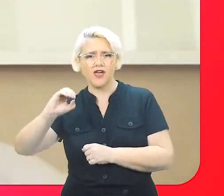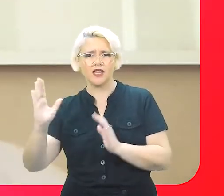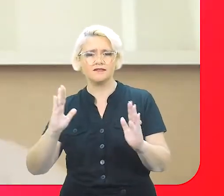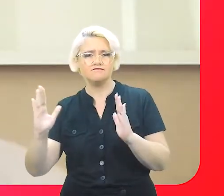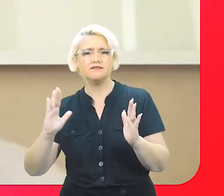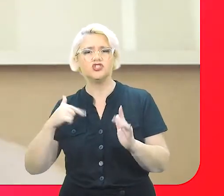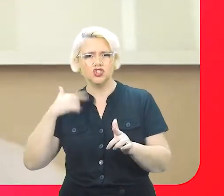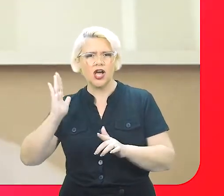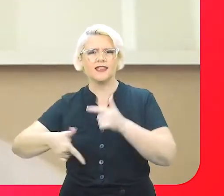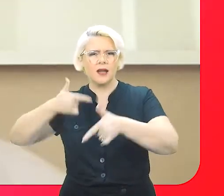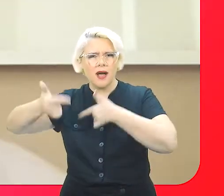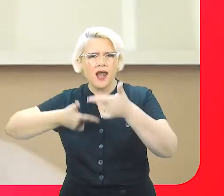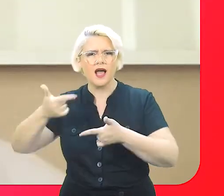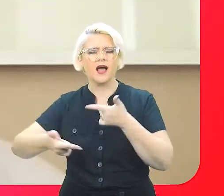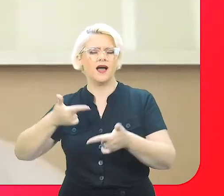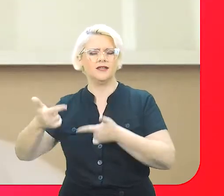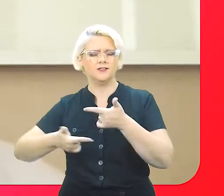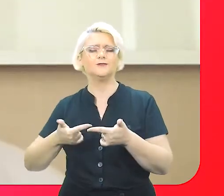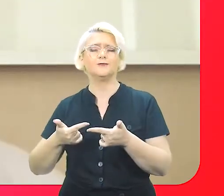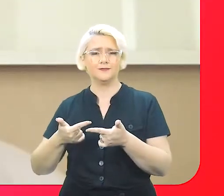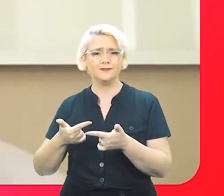trabalhando firme com